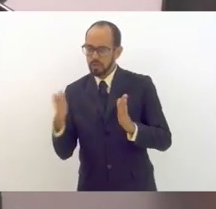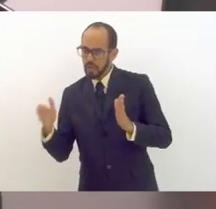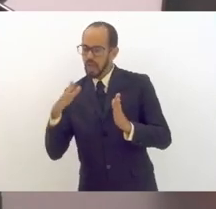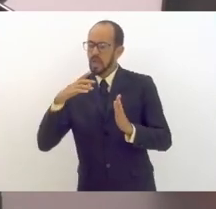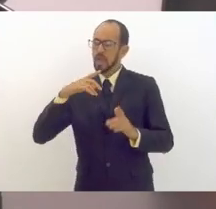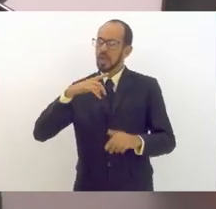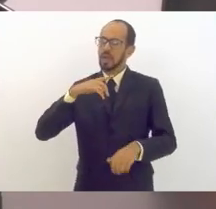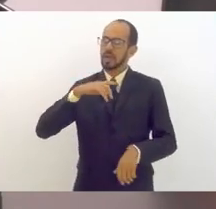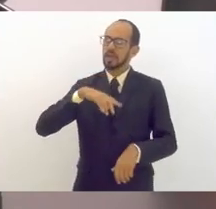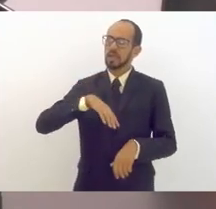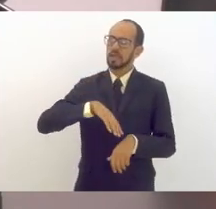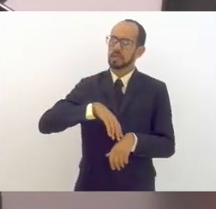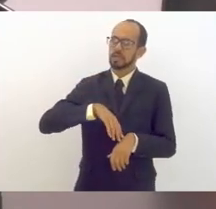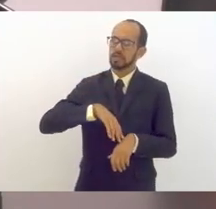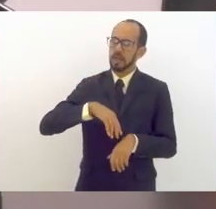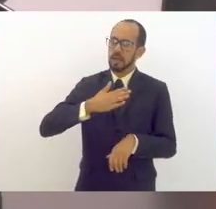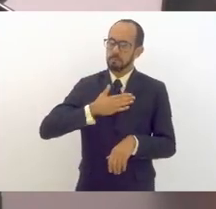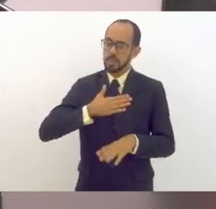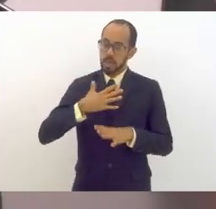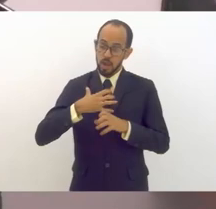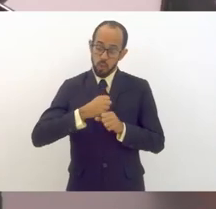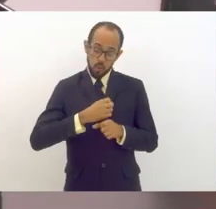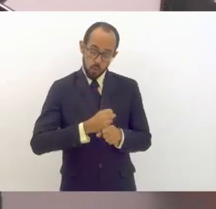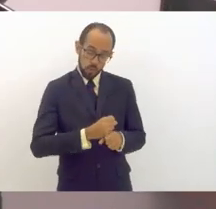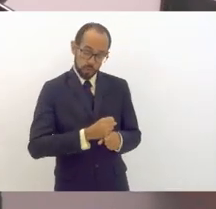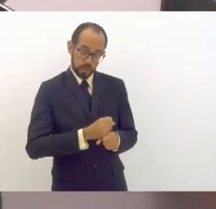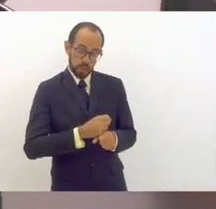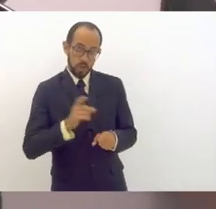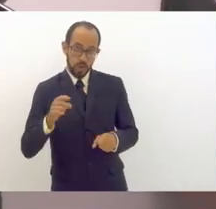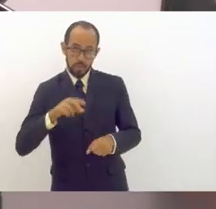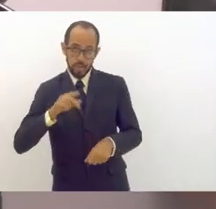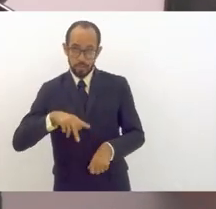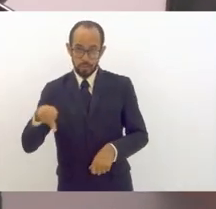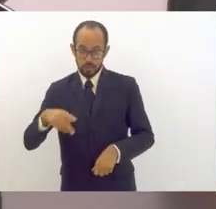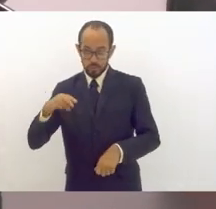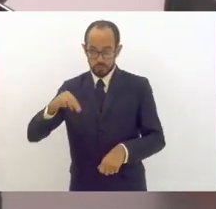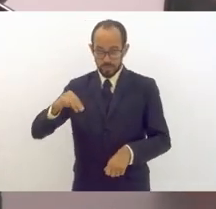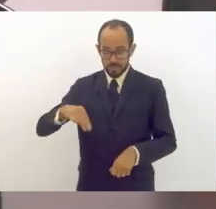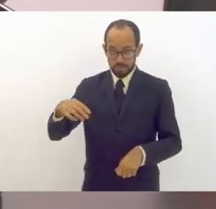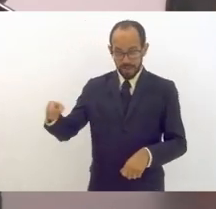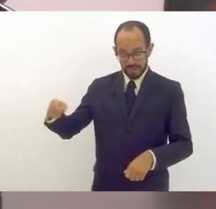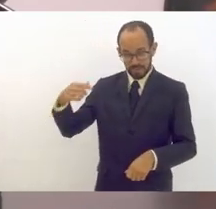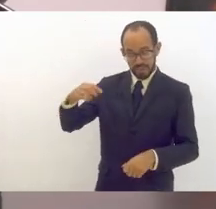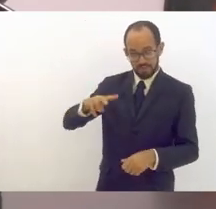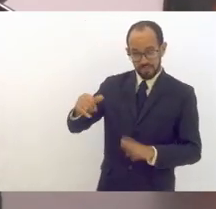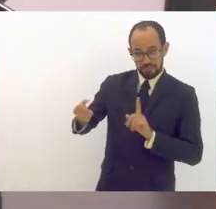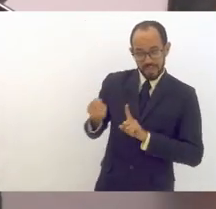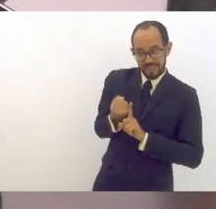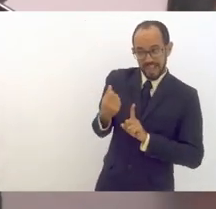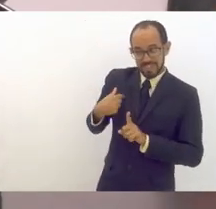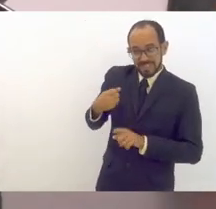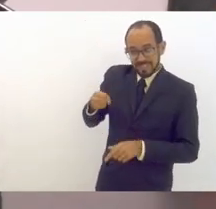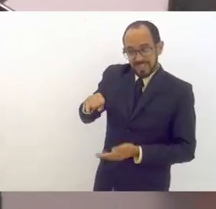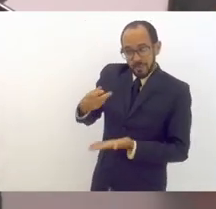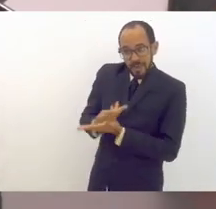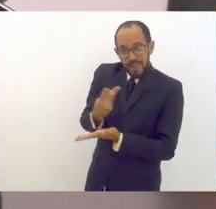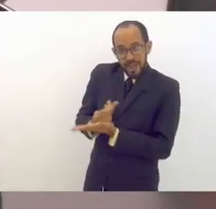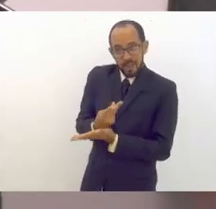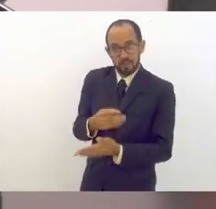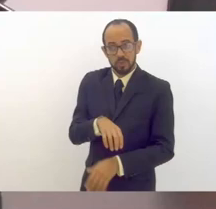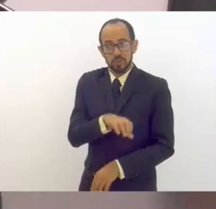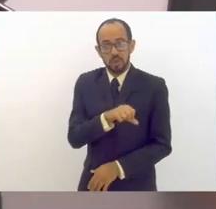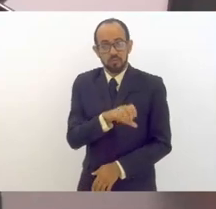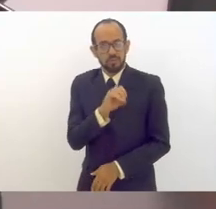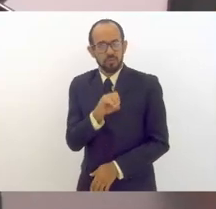fiz. Gente, se eu estiver errado aqui, minha professora de matemática vai me matar. 90% das escolas têm biblioteca.